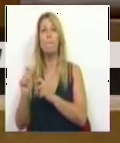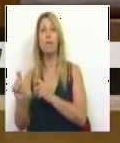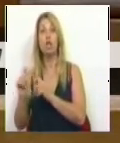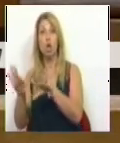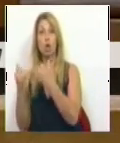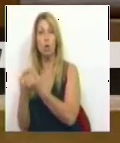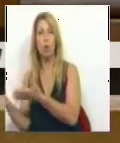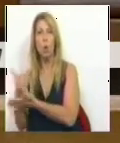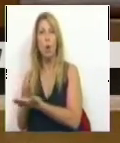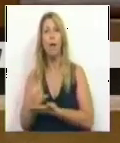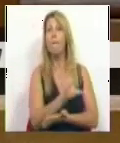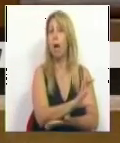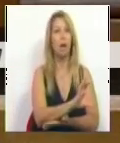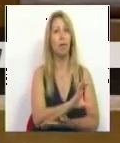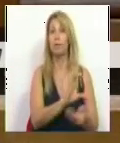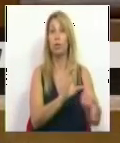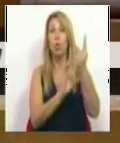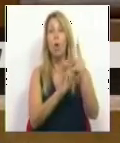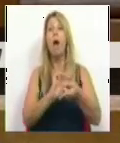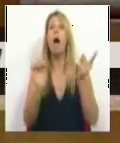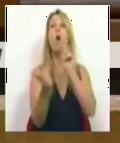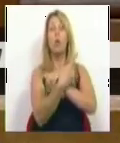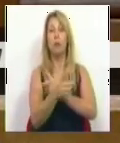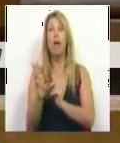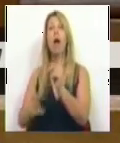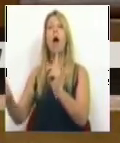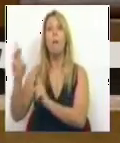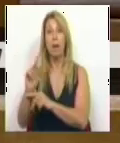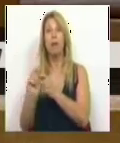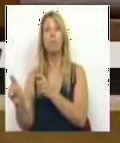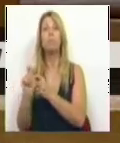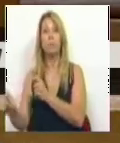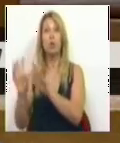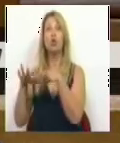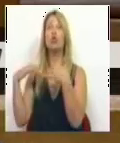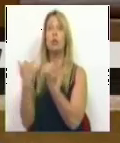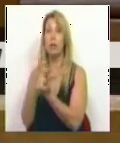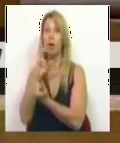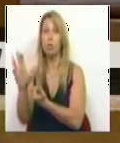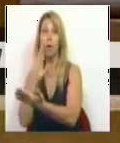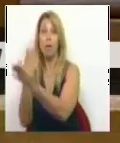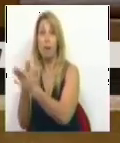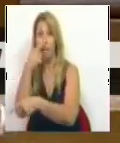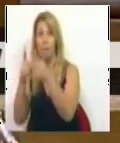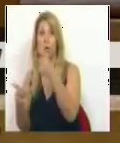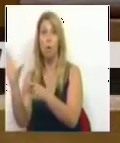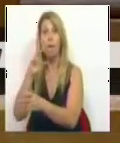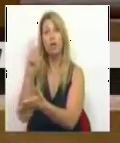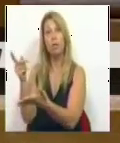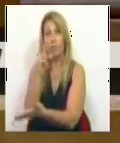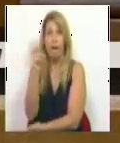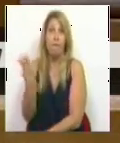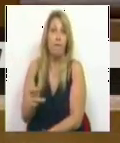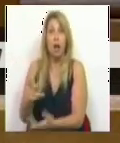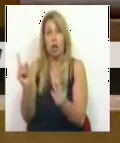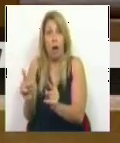Pelo contrário, aumentam as prestações sociais que respondem pelos mais frágeis, como não podia deixar de ser.